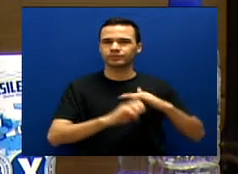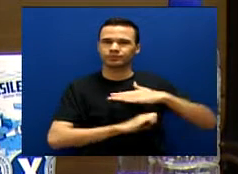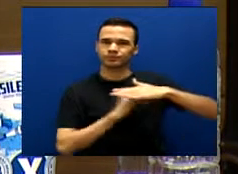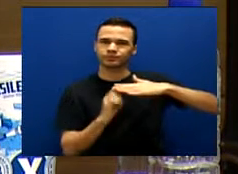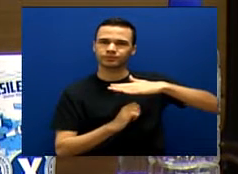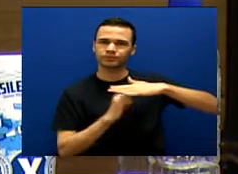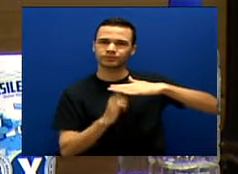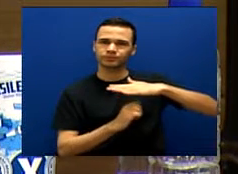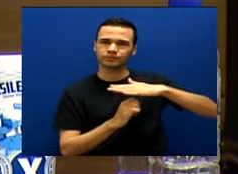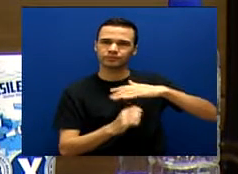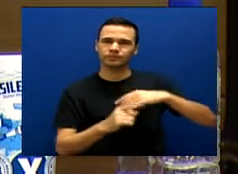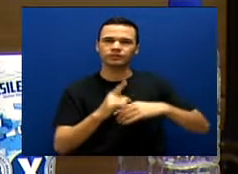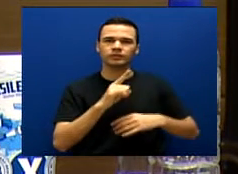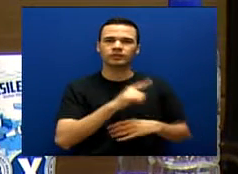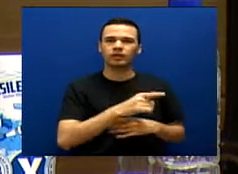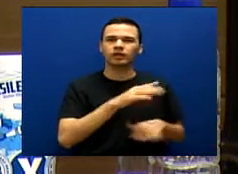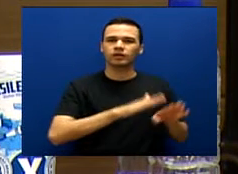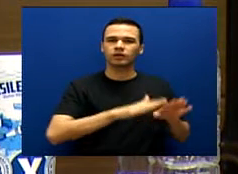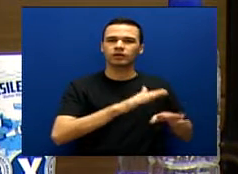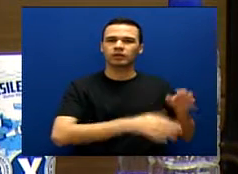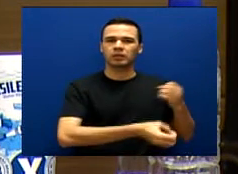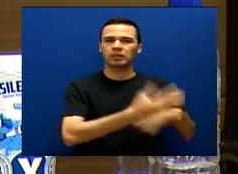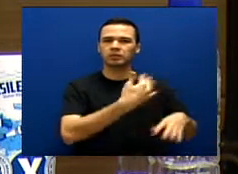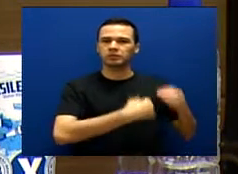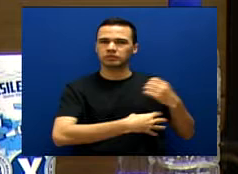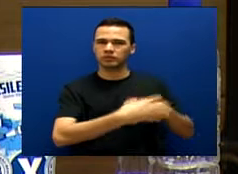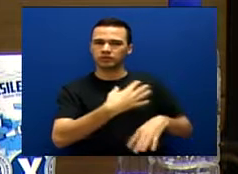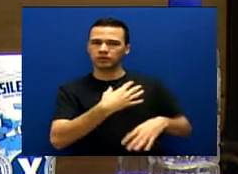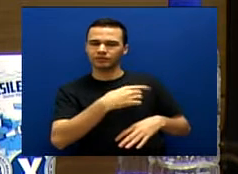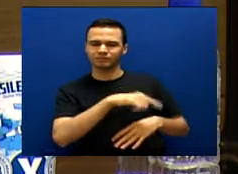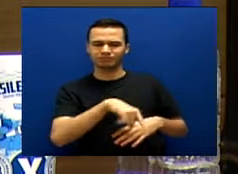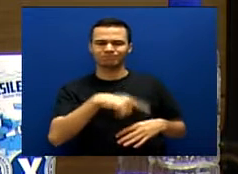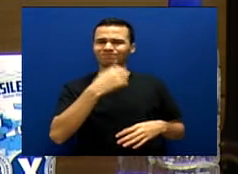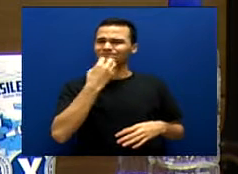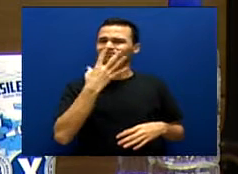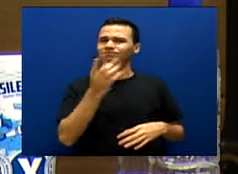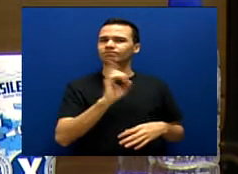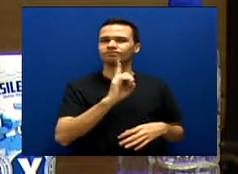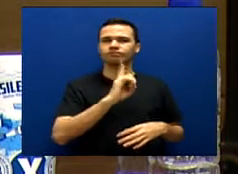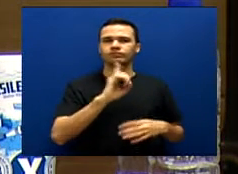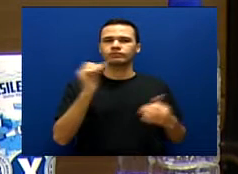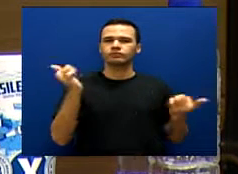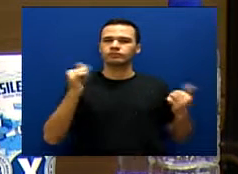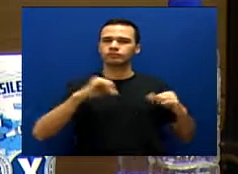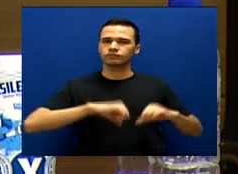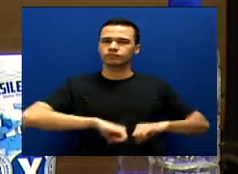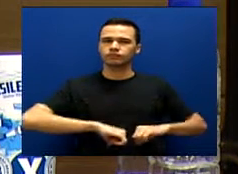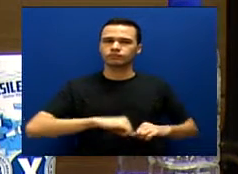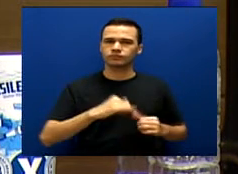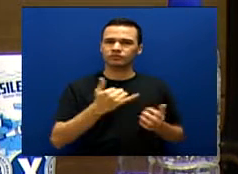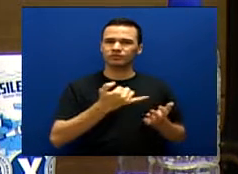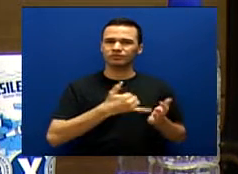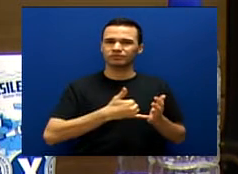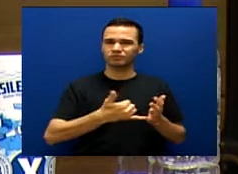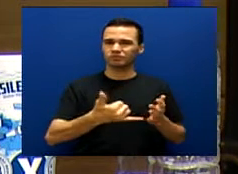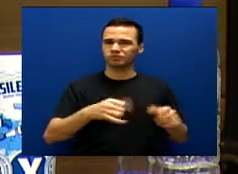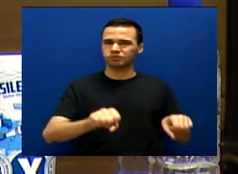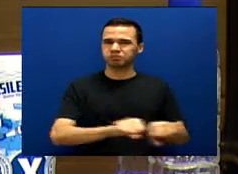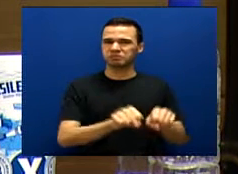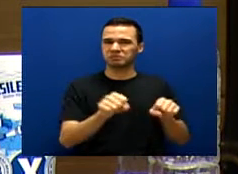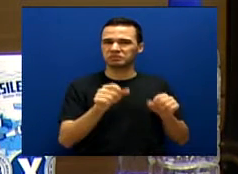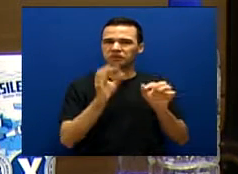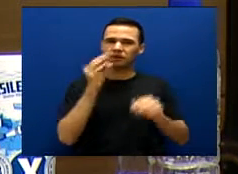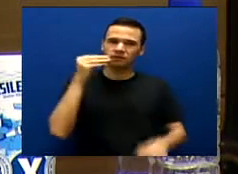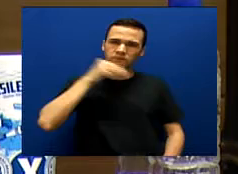que vem, muitas vezes, um material que é disponibilizado para vir, uma péssima qualidade, né? Lápis vai apontar, quebra,